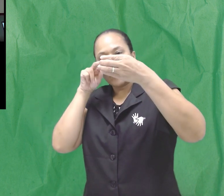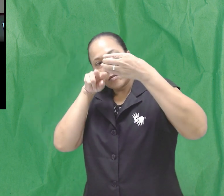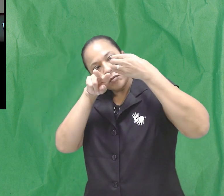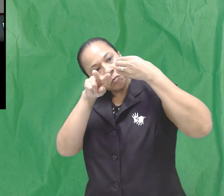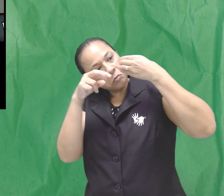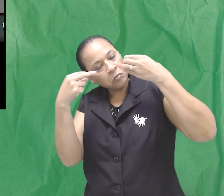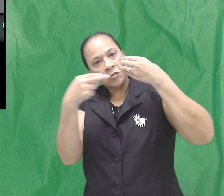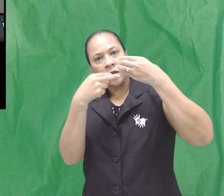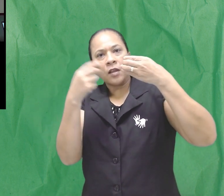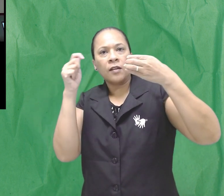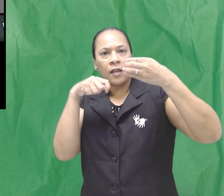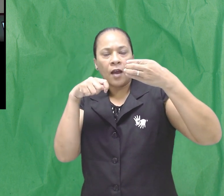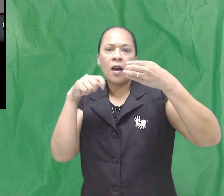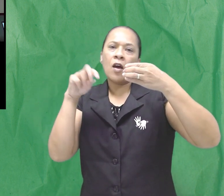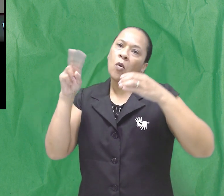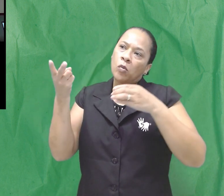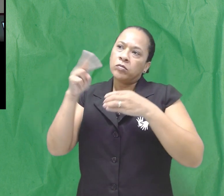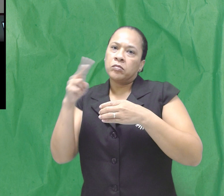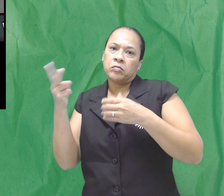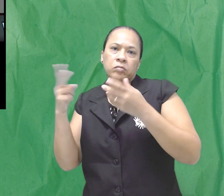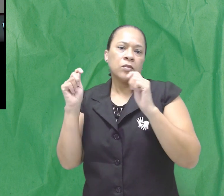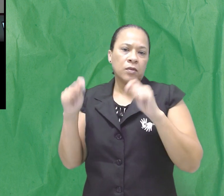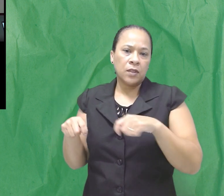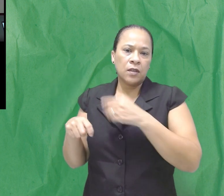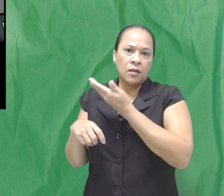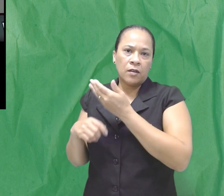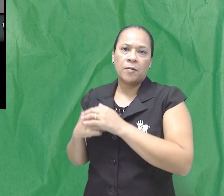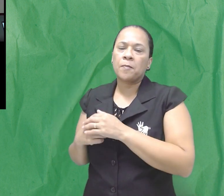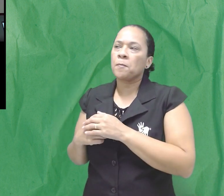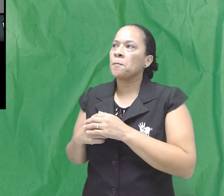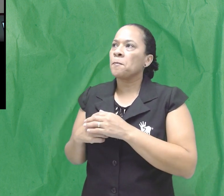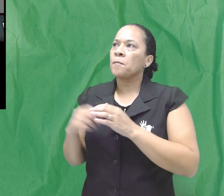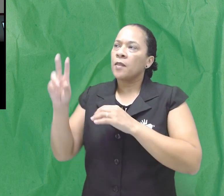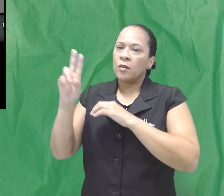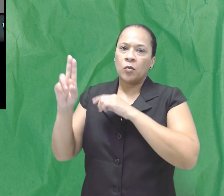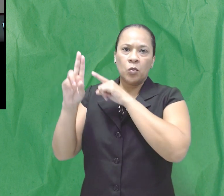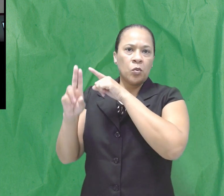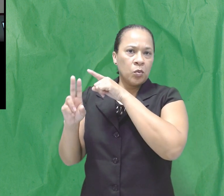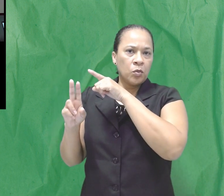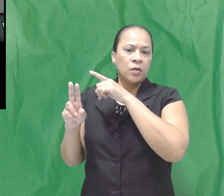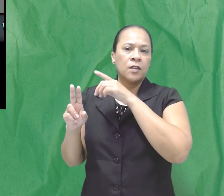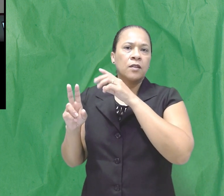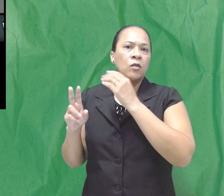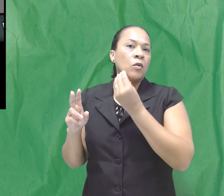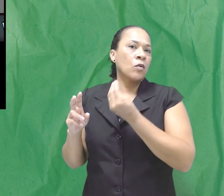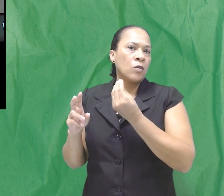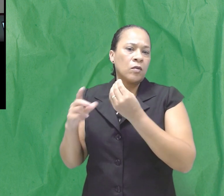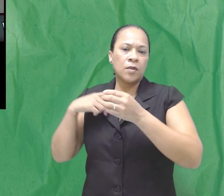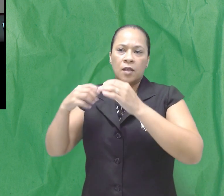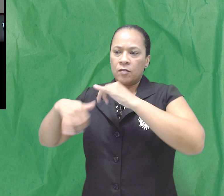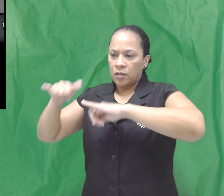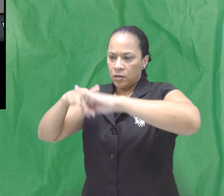de cor âmbar, né, sendo que este último ele é utilizado quando eu tenho ali reagentes que